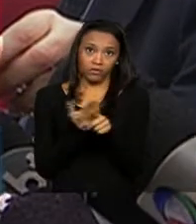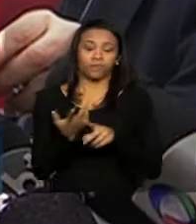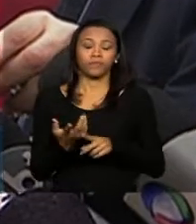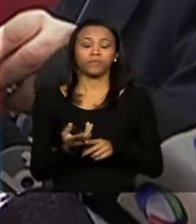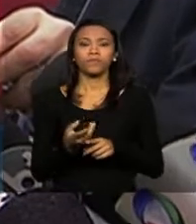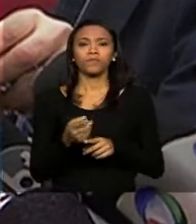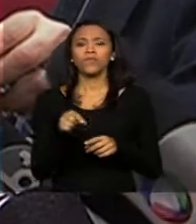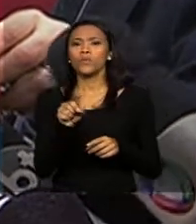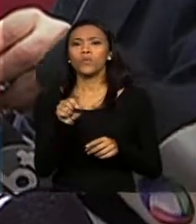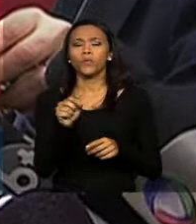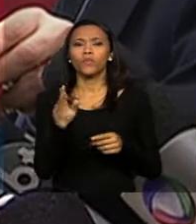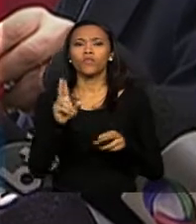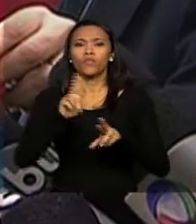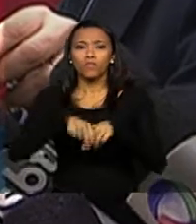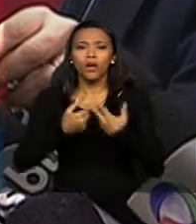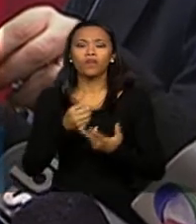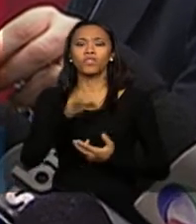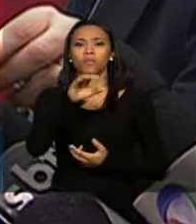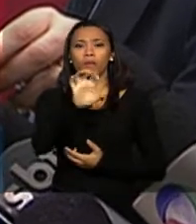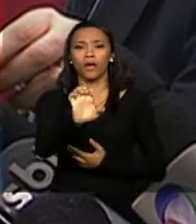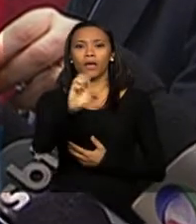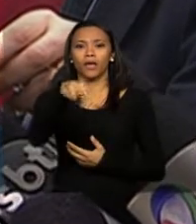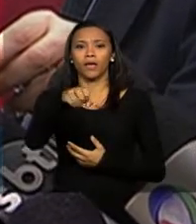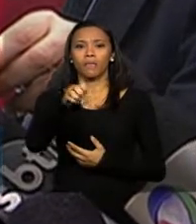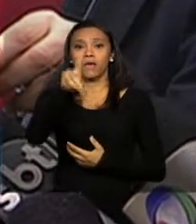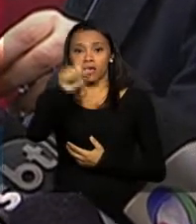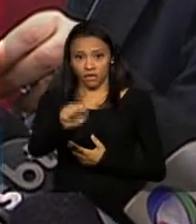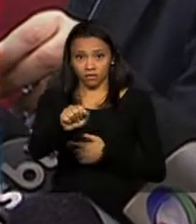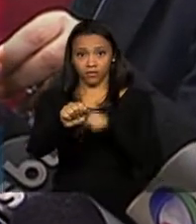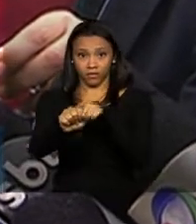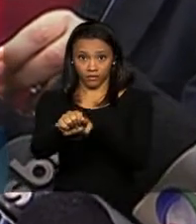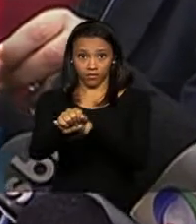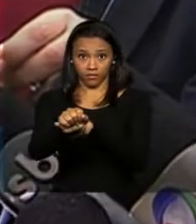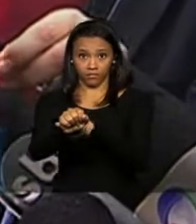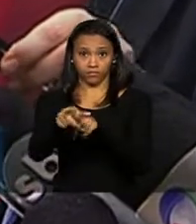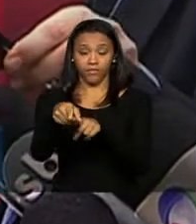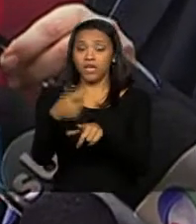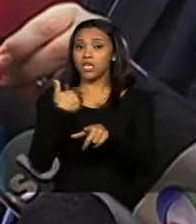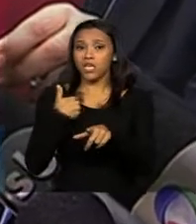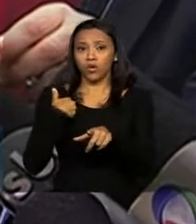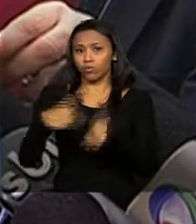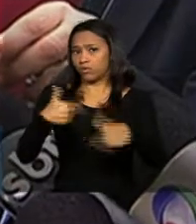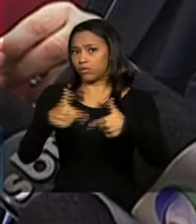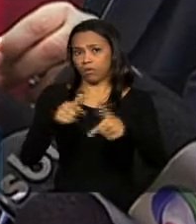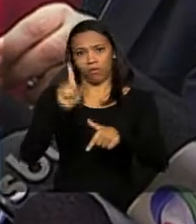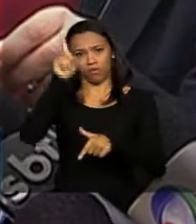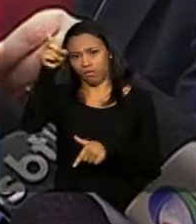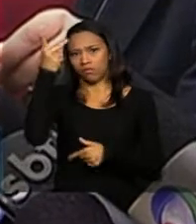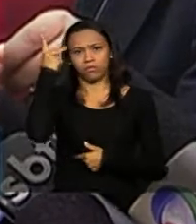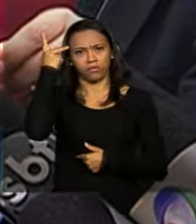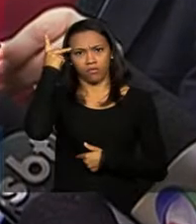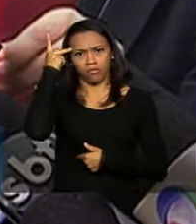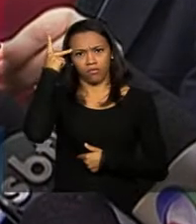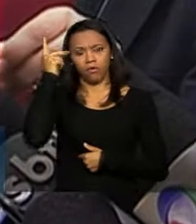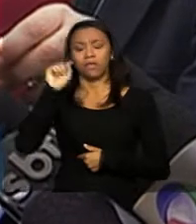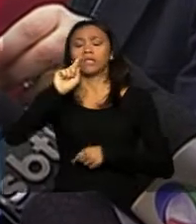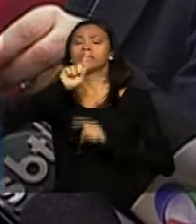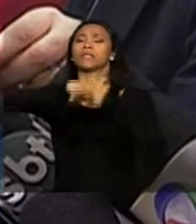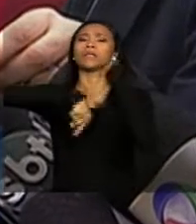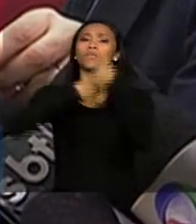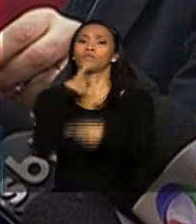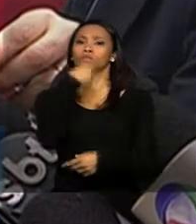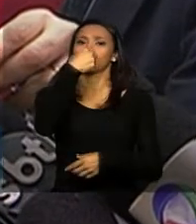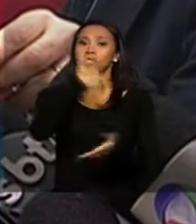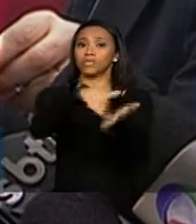de uma Emenda eh parlamentar eu não exerci o mandato eu fui procurador-geral do Estado de São Paulo de 90 e logo em seguida secretário da